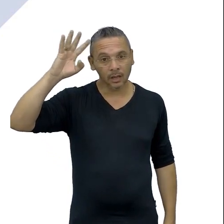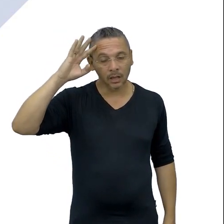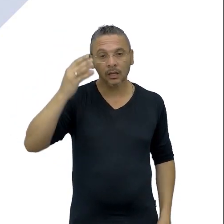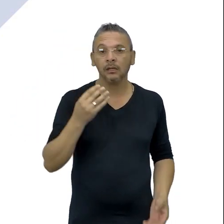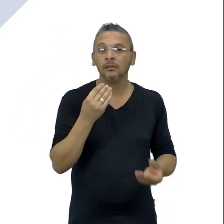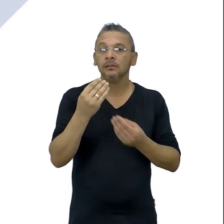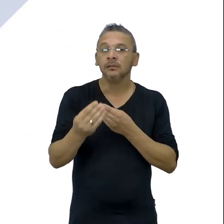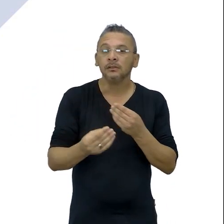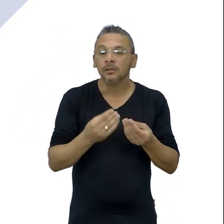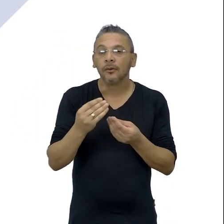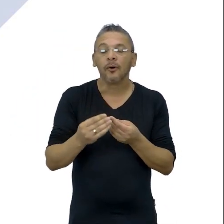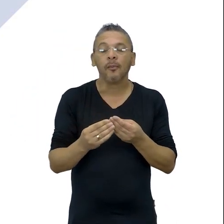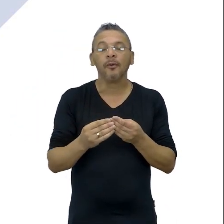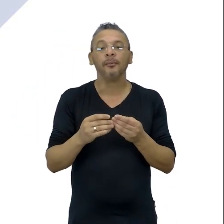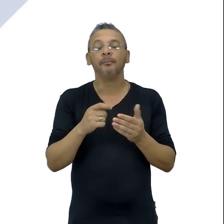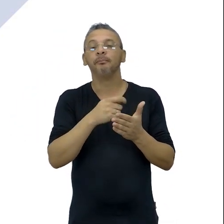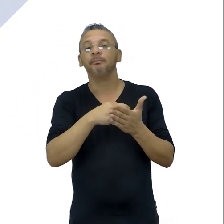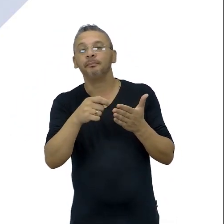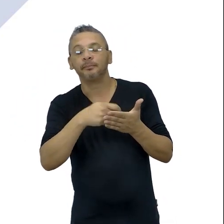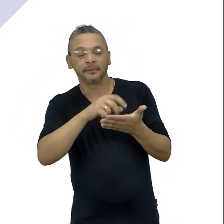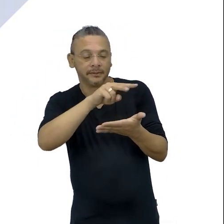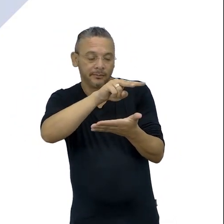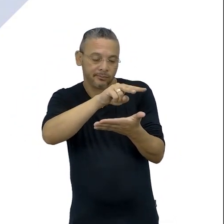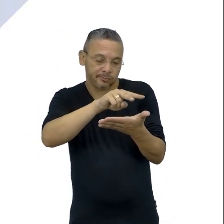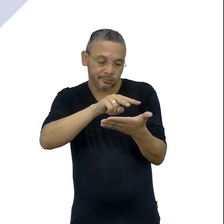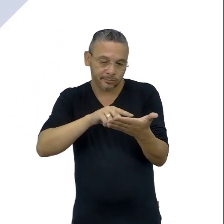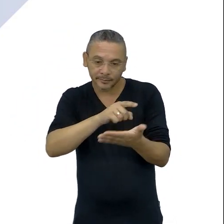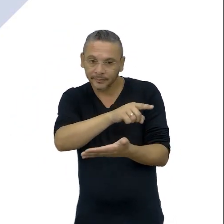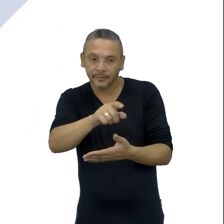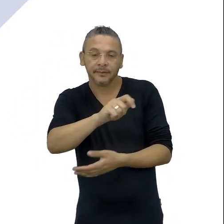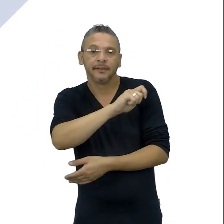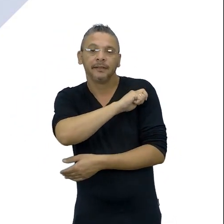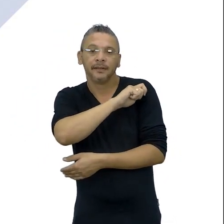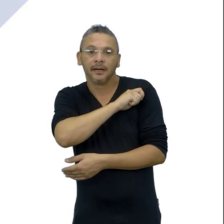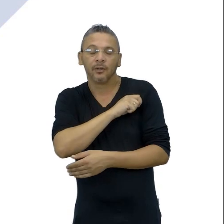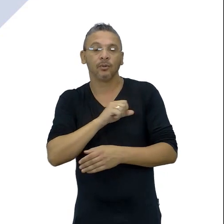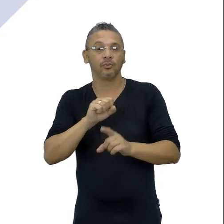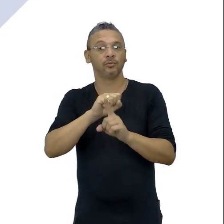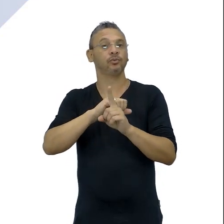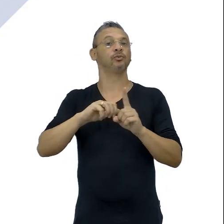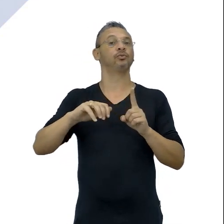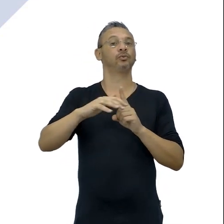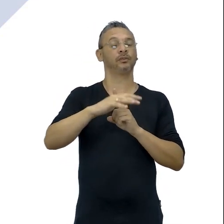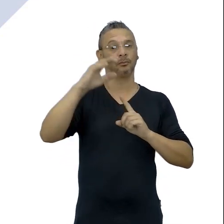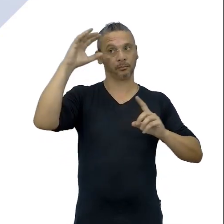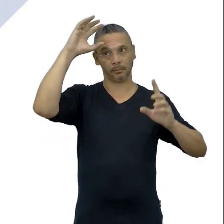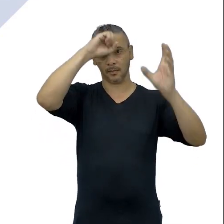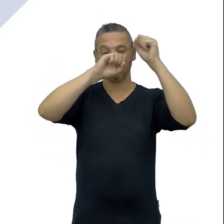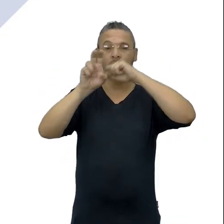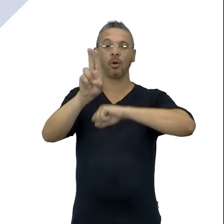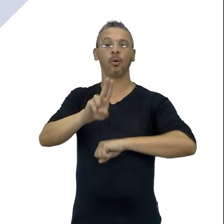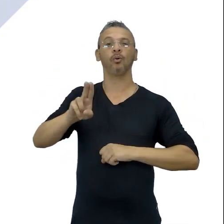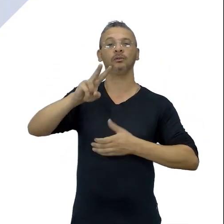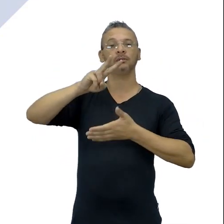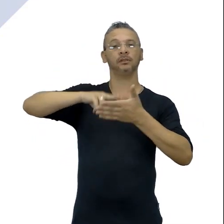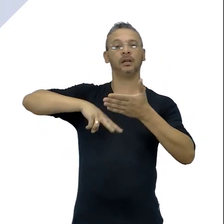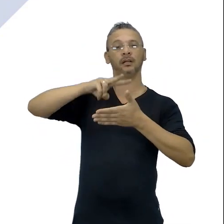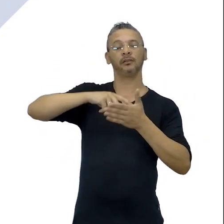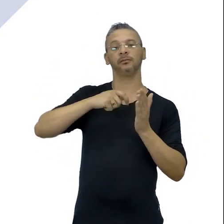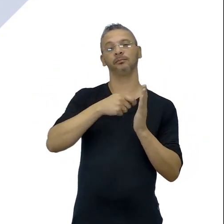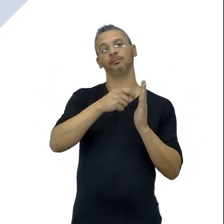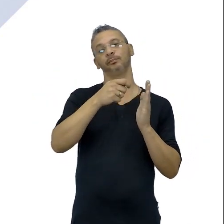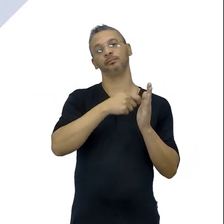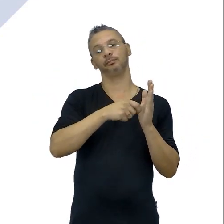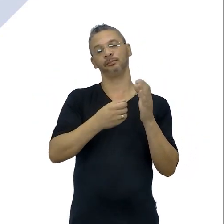do multiletramento, envolvendo os estudantes em práticas sociais que utilizam a leitura e a escrita